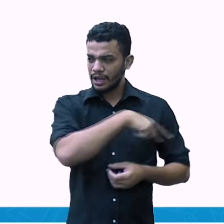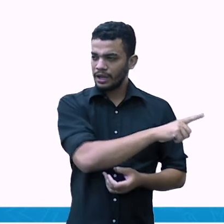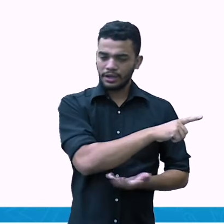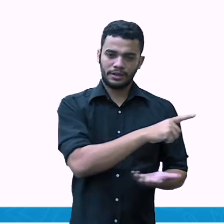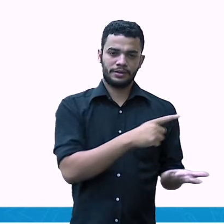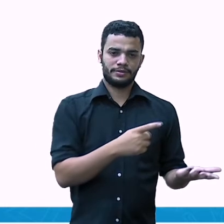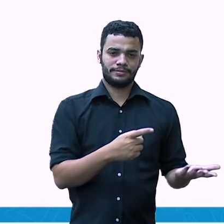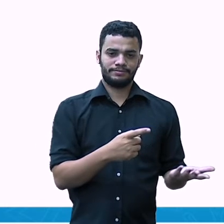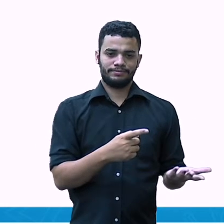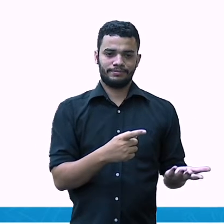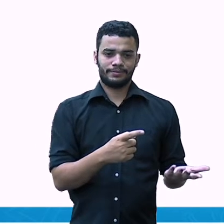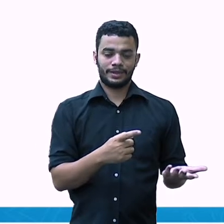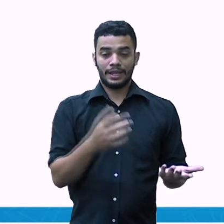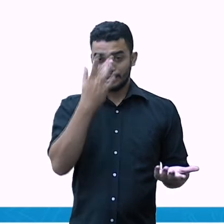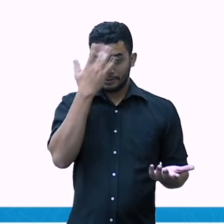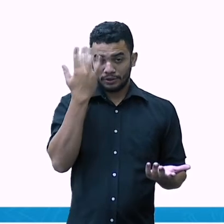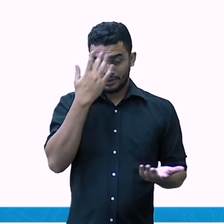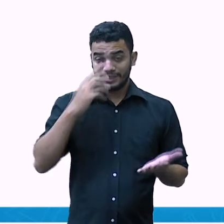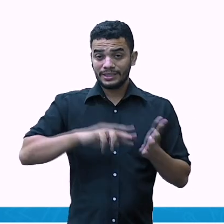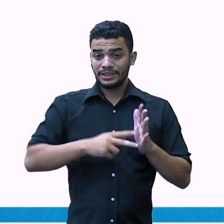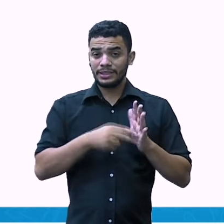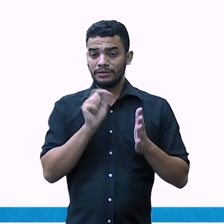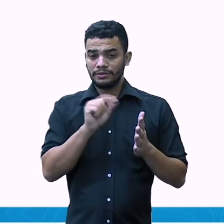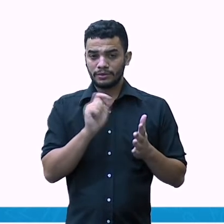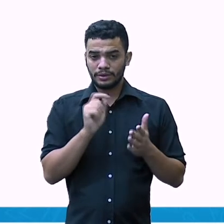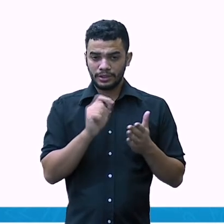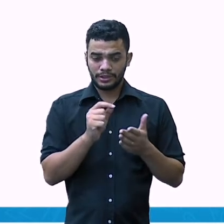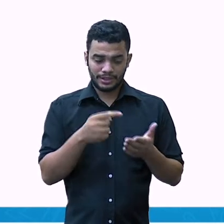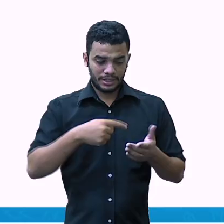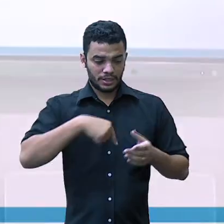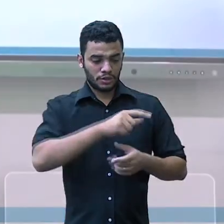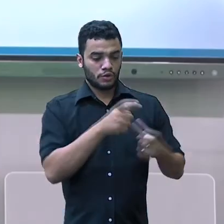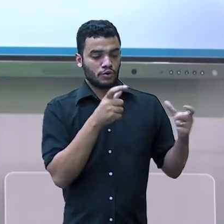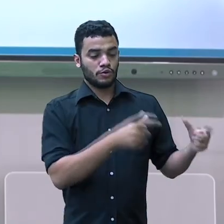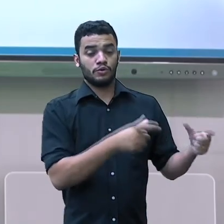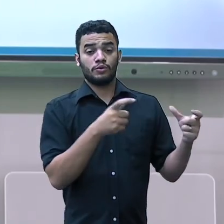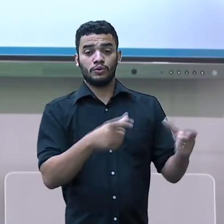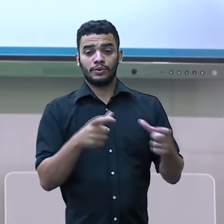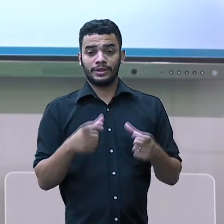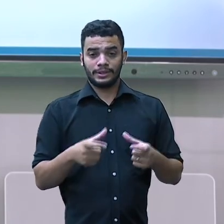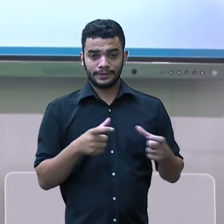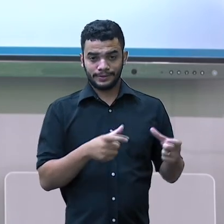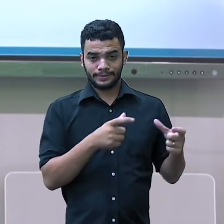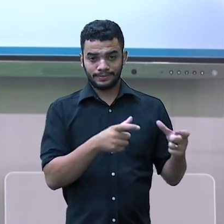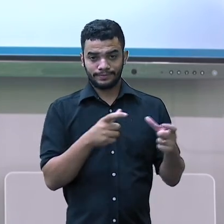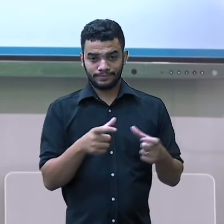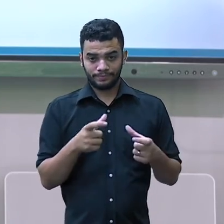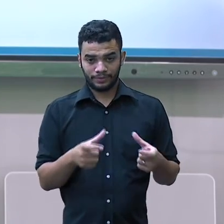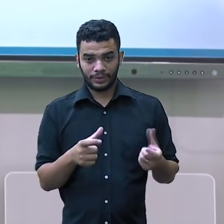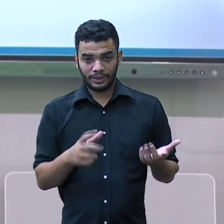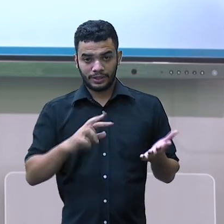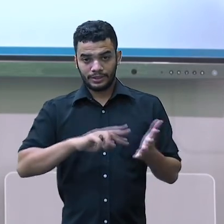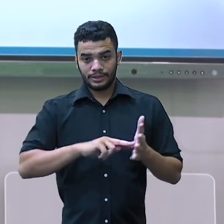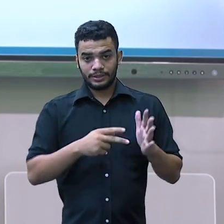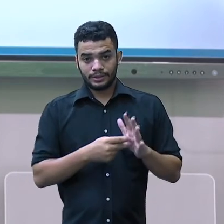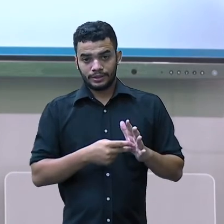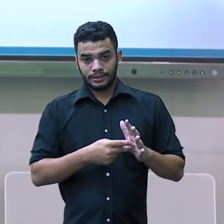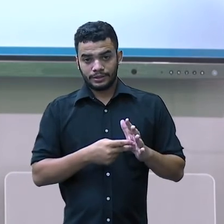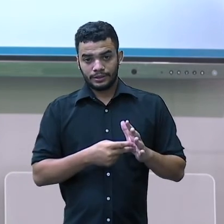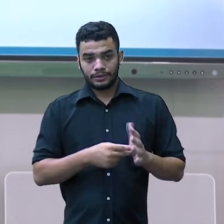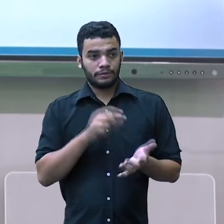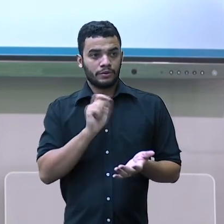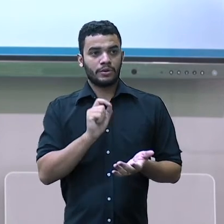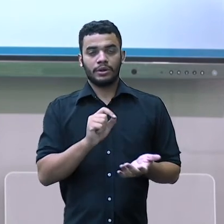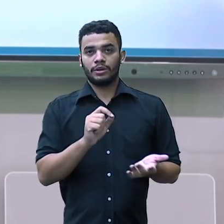mais centralizado. Então, quando diz estou indo à cidade, não significa que ele vai sair, por exemplo, de